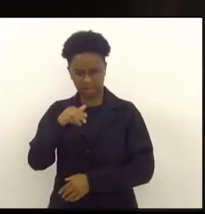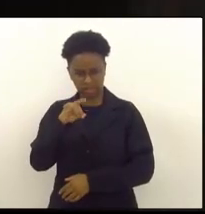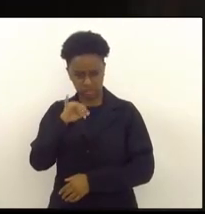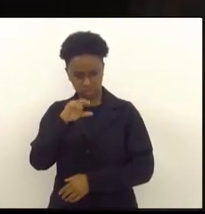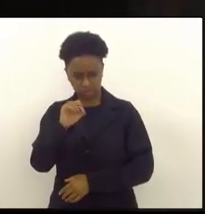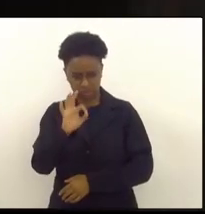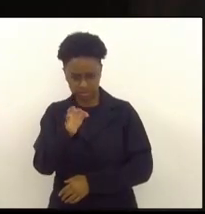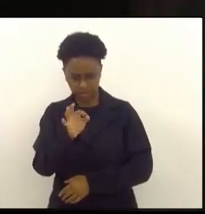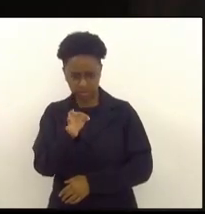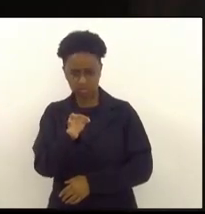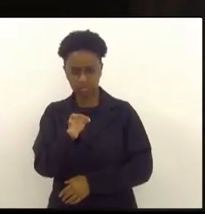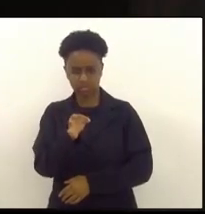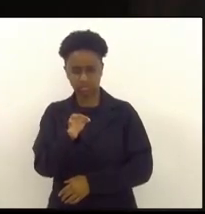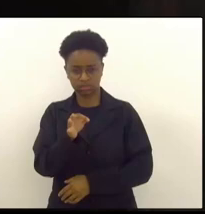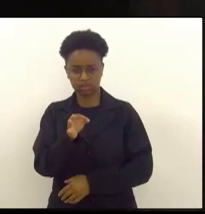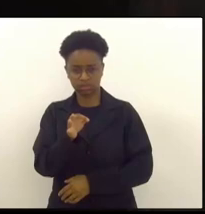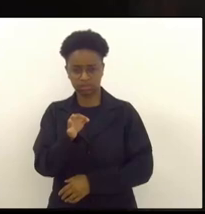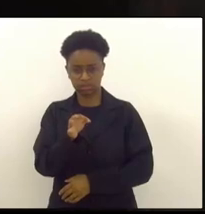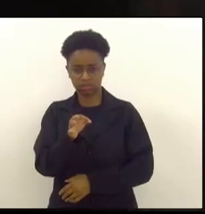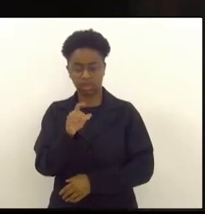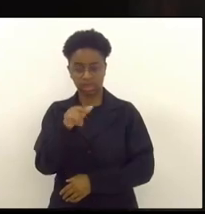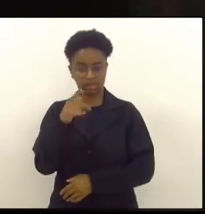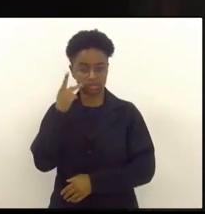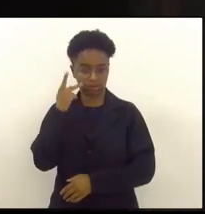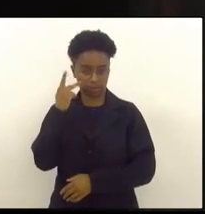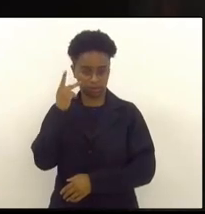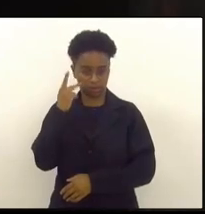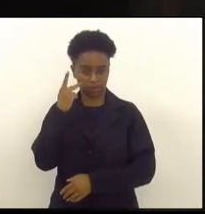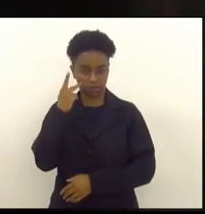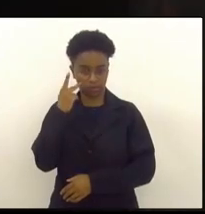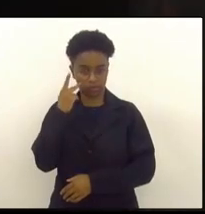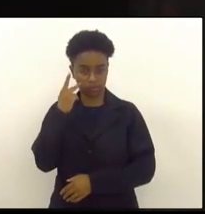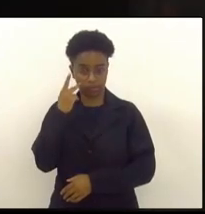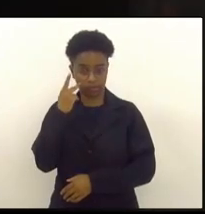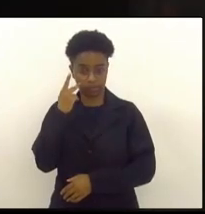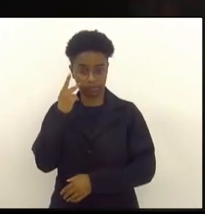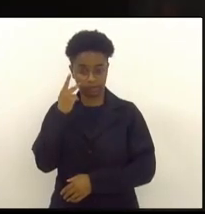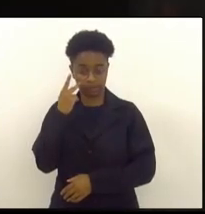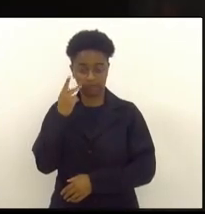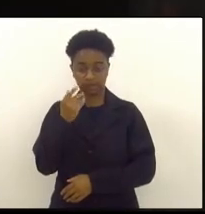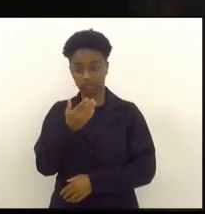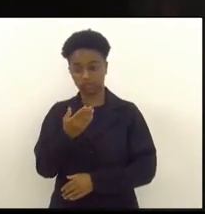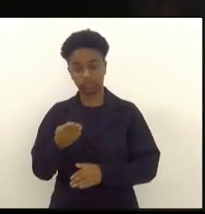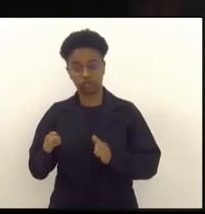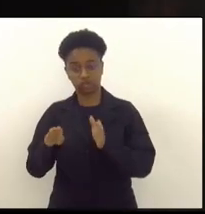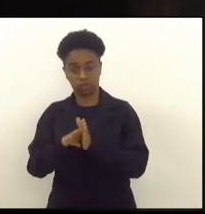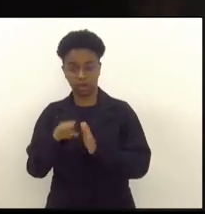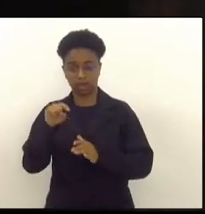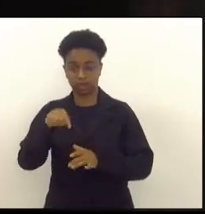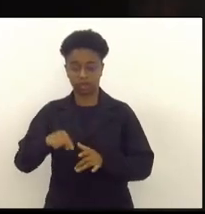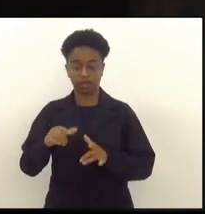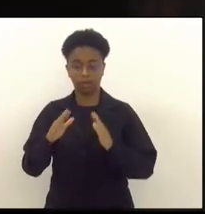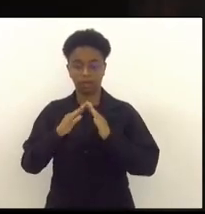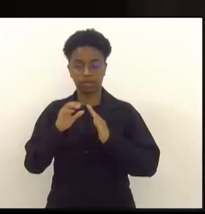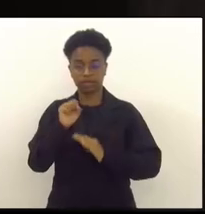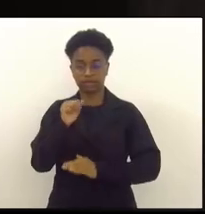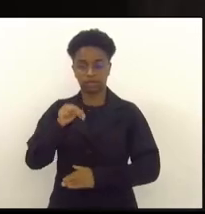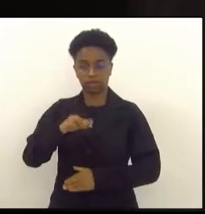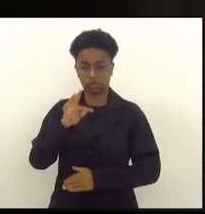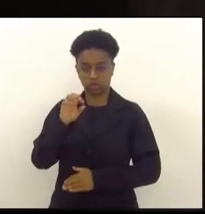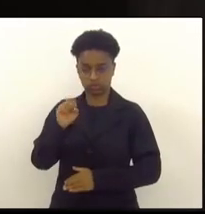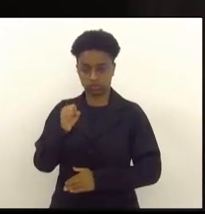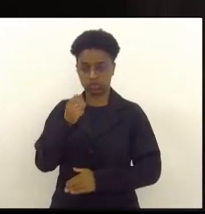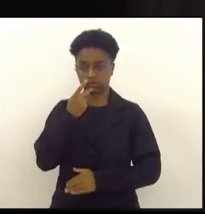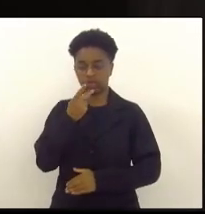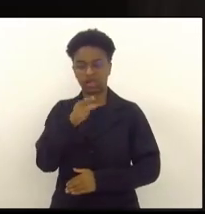aqui, ela veio em São Paulo, ela veio de Santos. Ela falou assim, senhor Orlandino, essa aqui é minha, tem